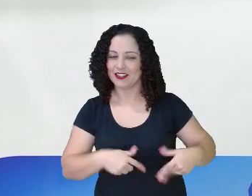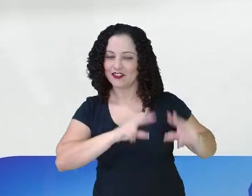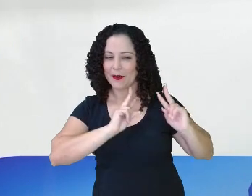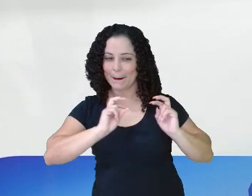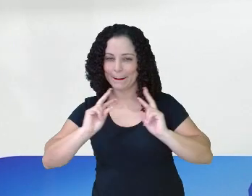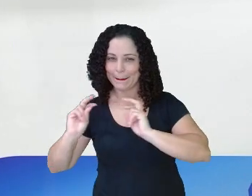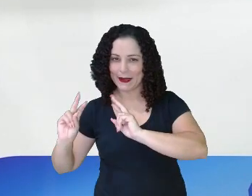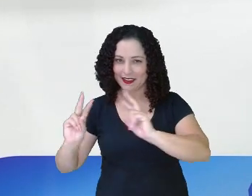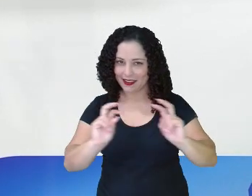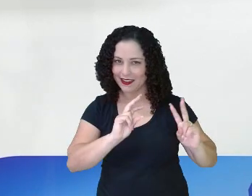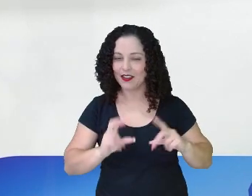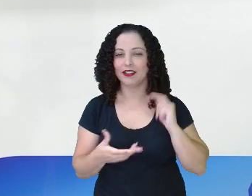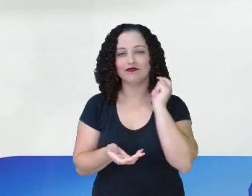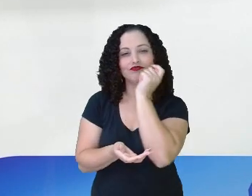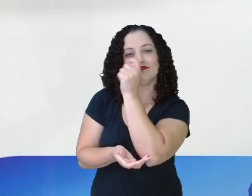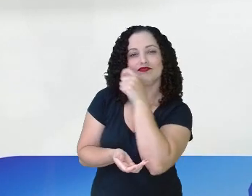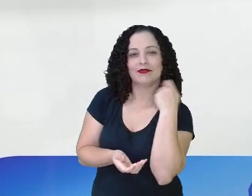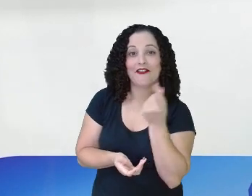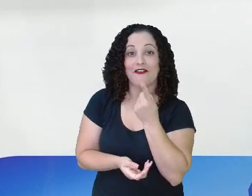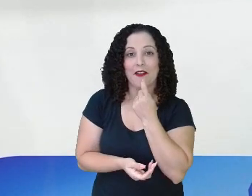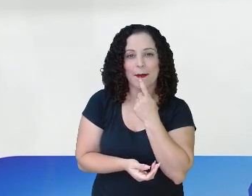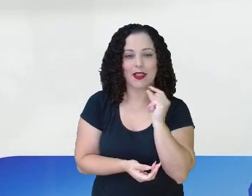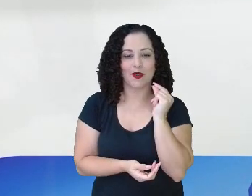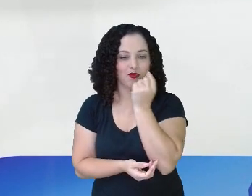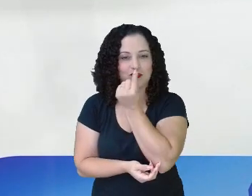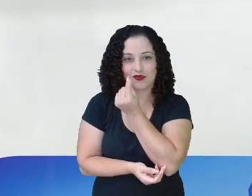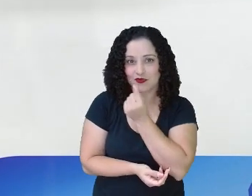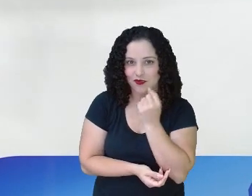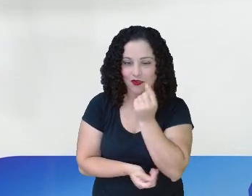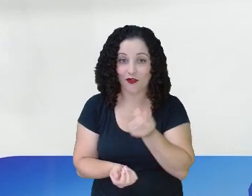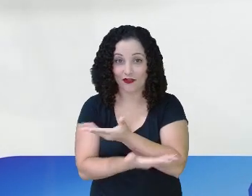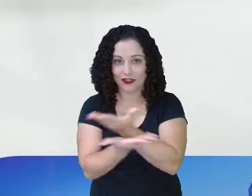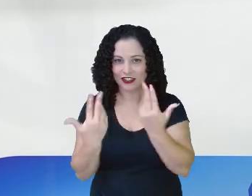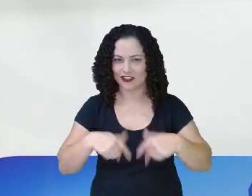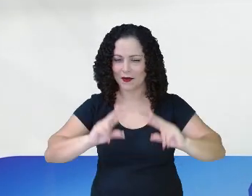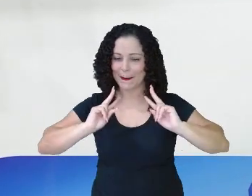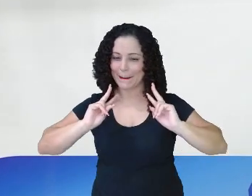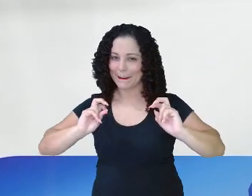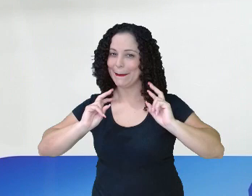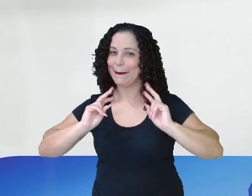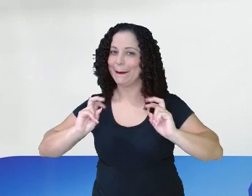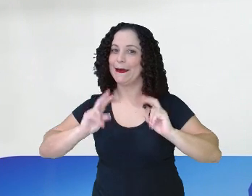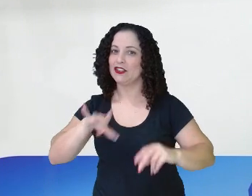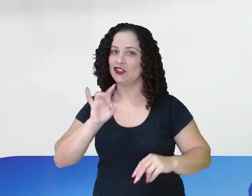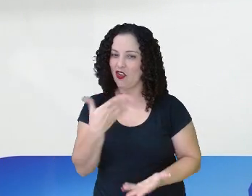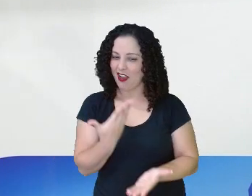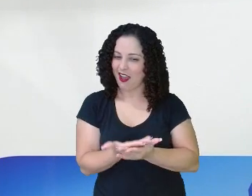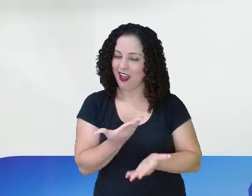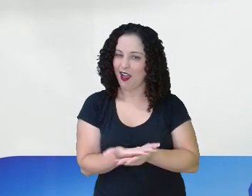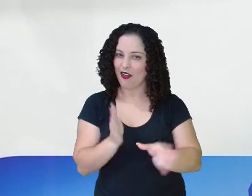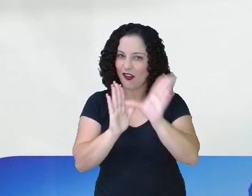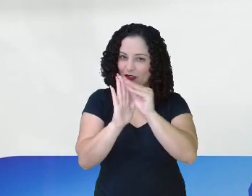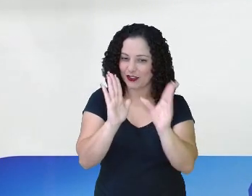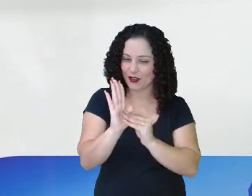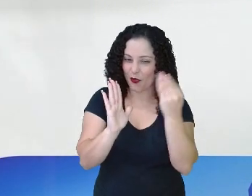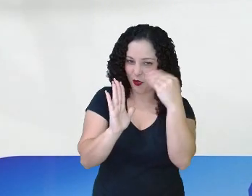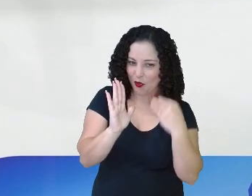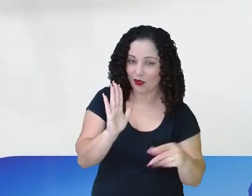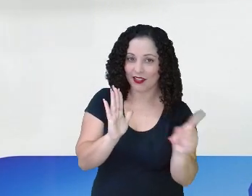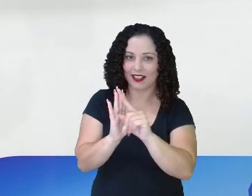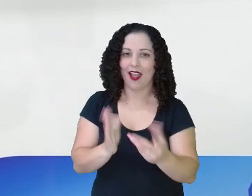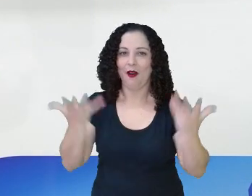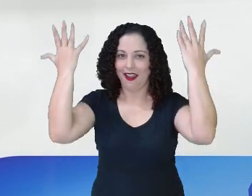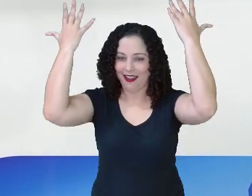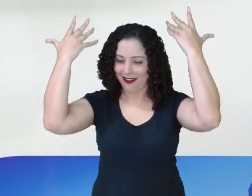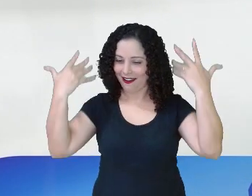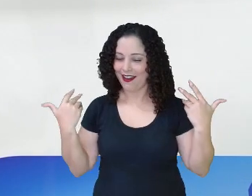dei uma repaginada, botei um batom vermelho. Para vocês verem que não é só aula que eu preparo, não. Eu preparo